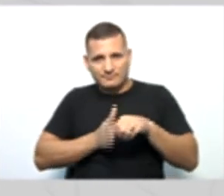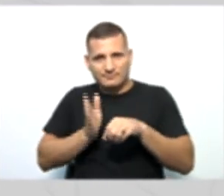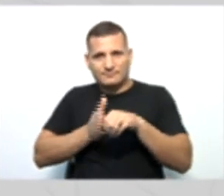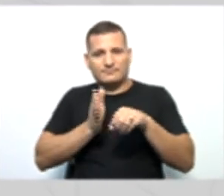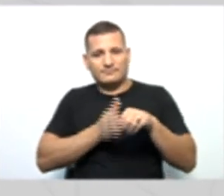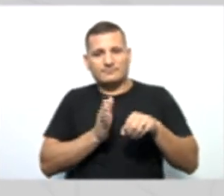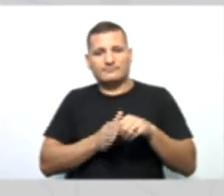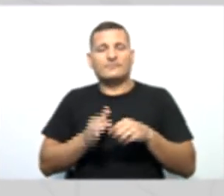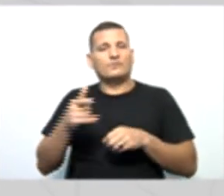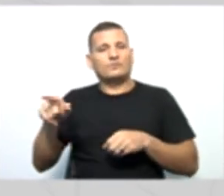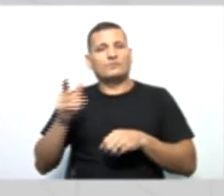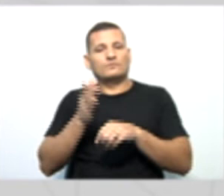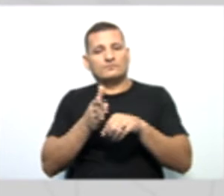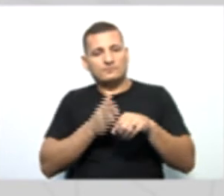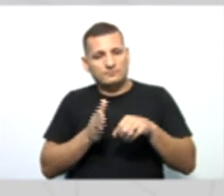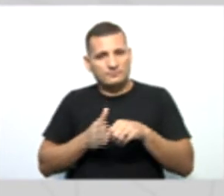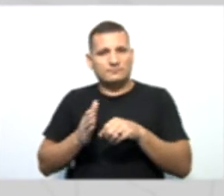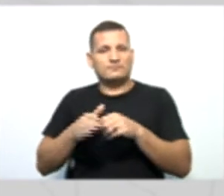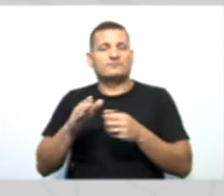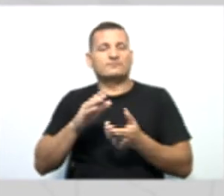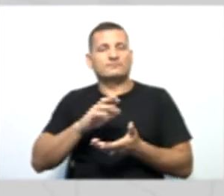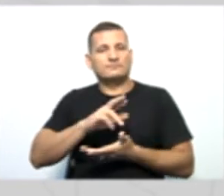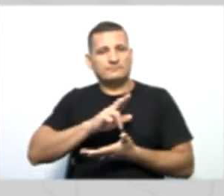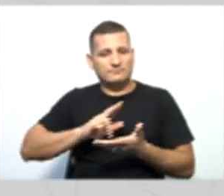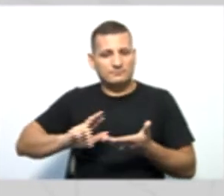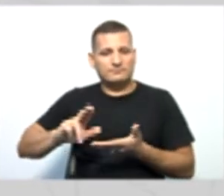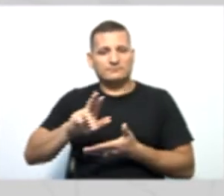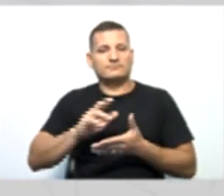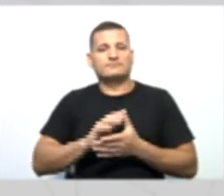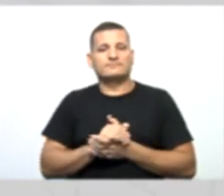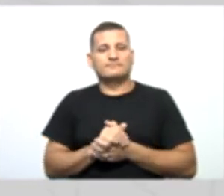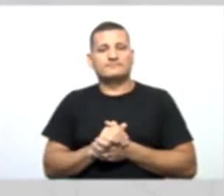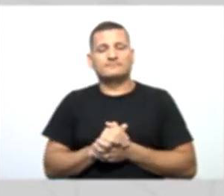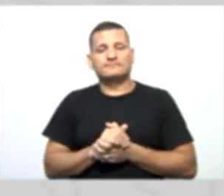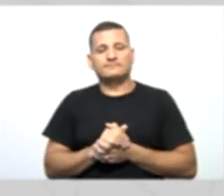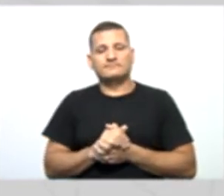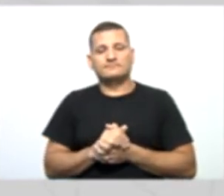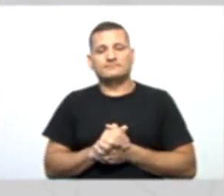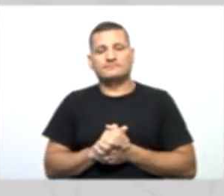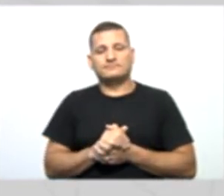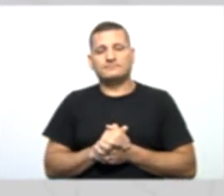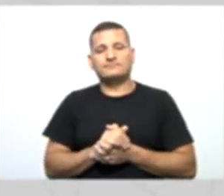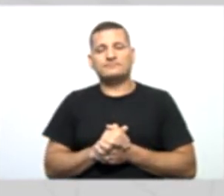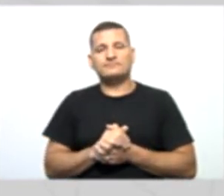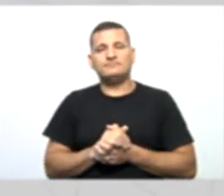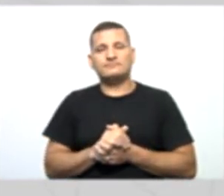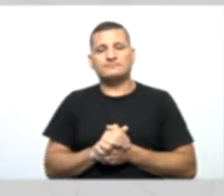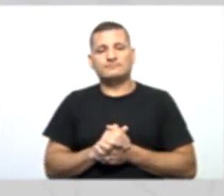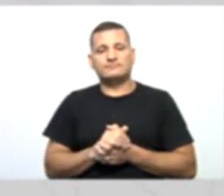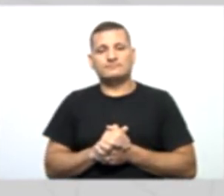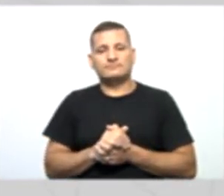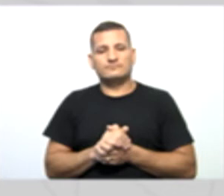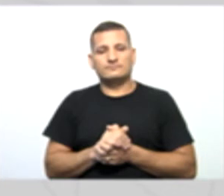outras verduras, hortaliças, também hortaliças. Então, professor? A gente